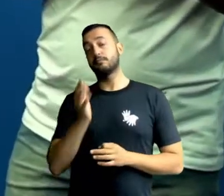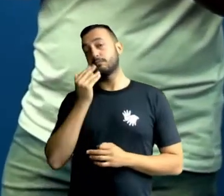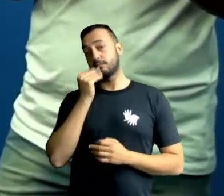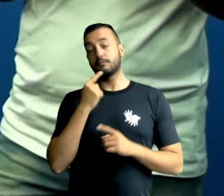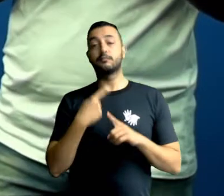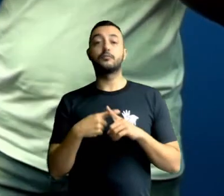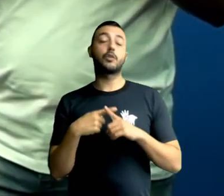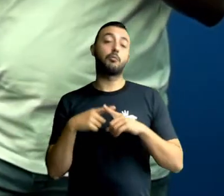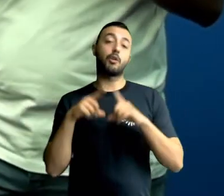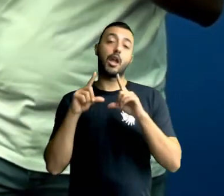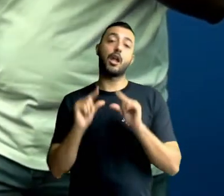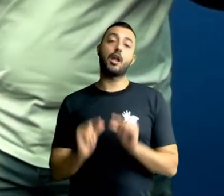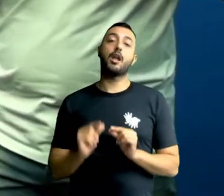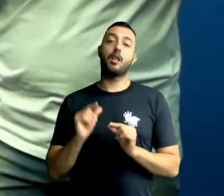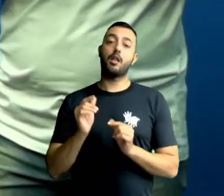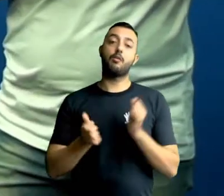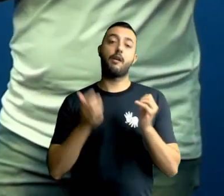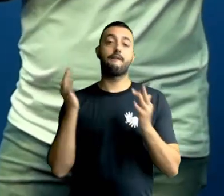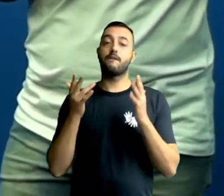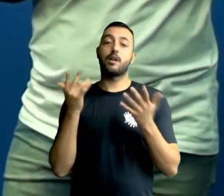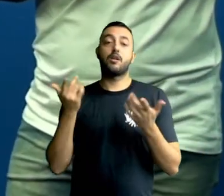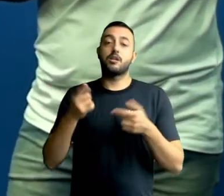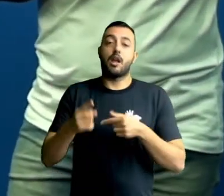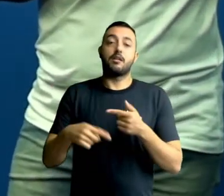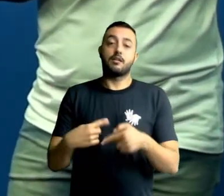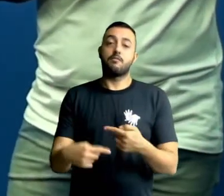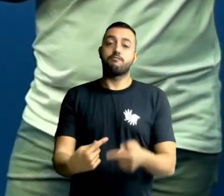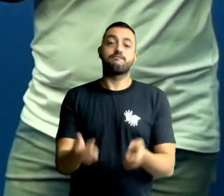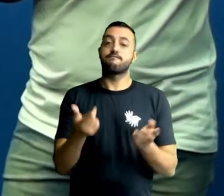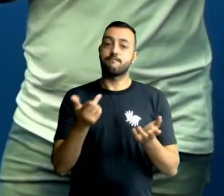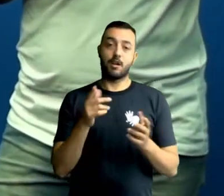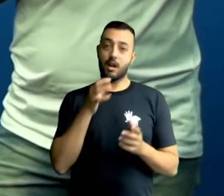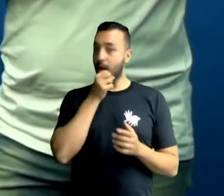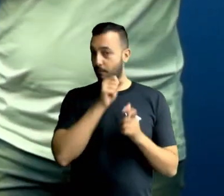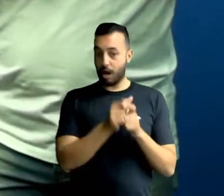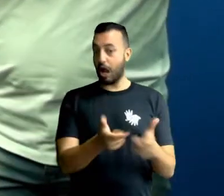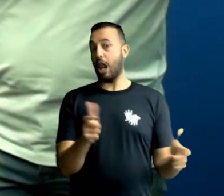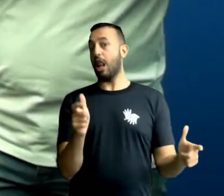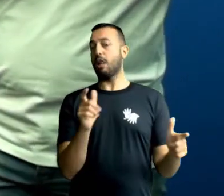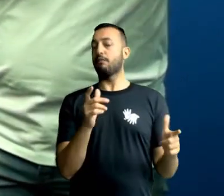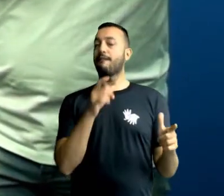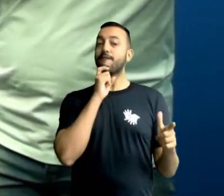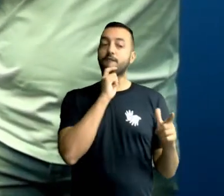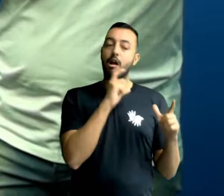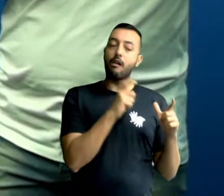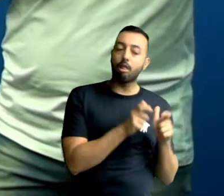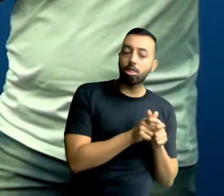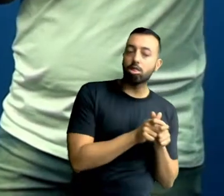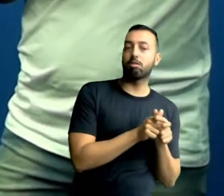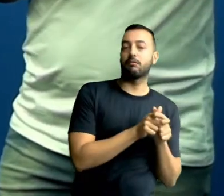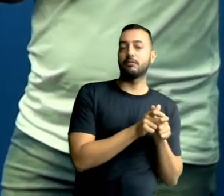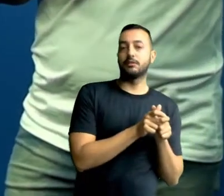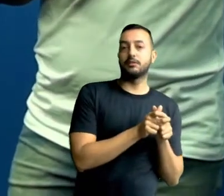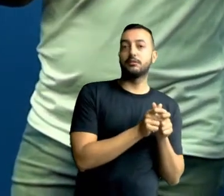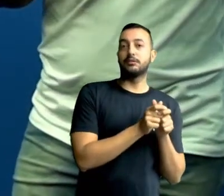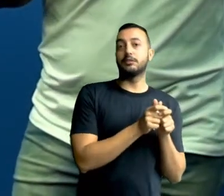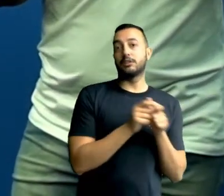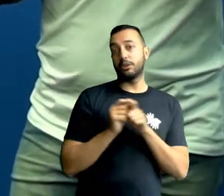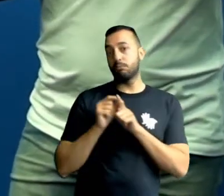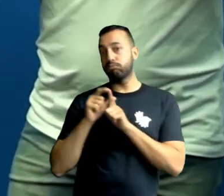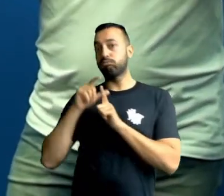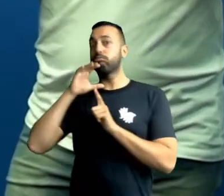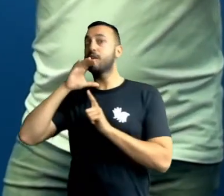alimentos, porque reduz a velocidade da reprodução das bactérias. As bactérias, quanto mais as bactérias se reproduzem, mais